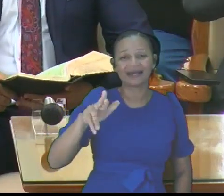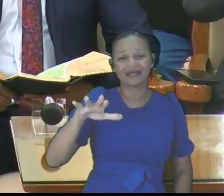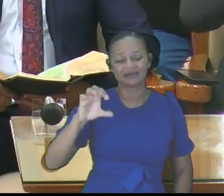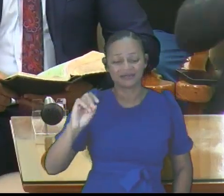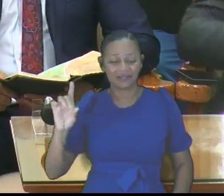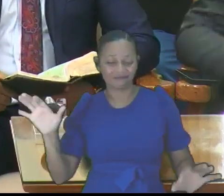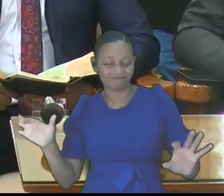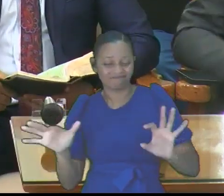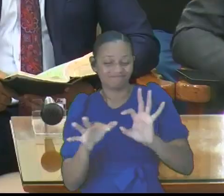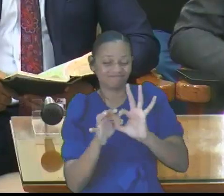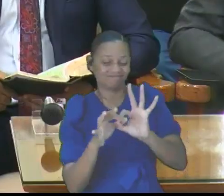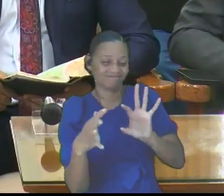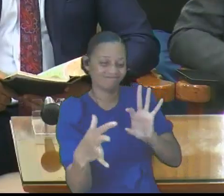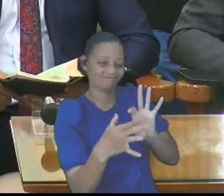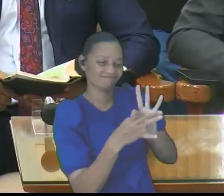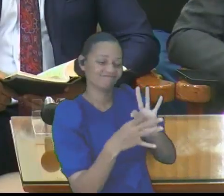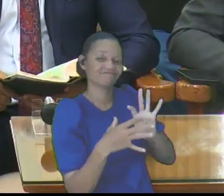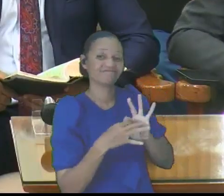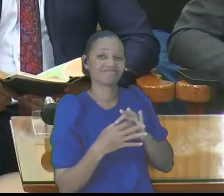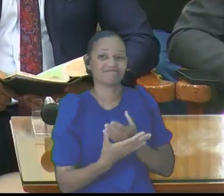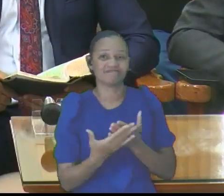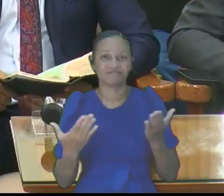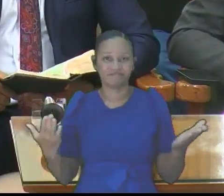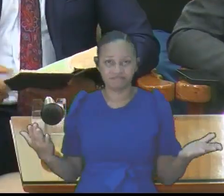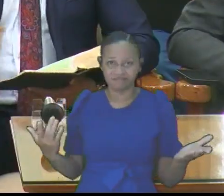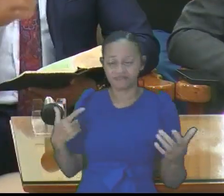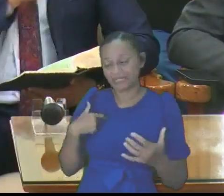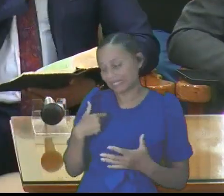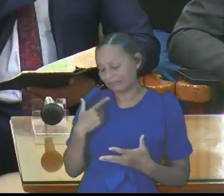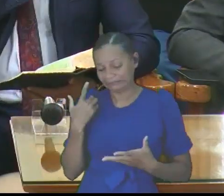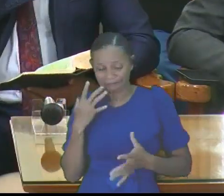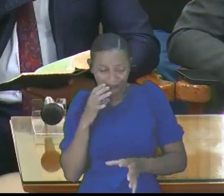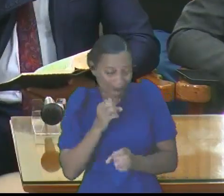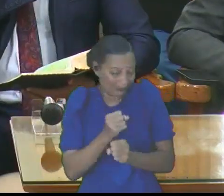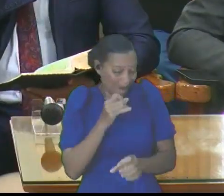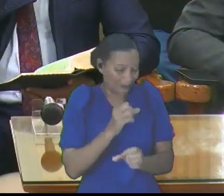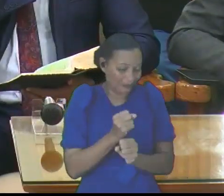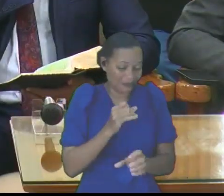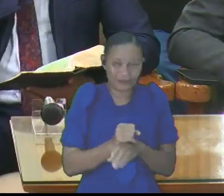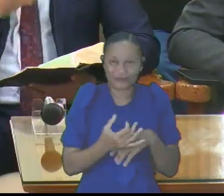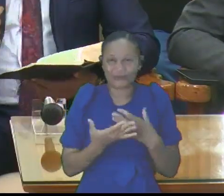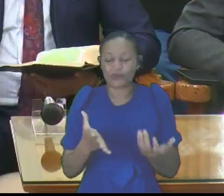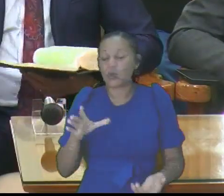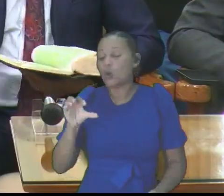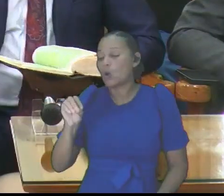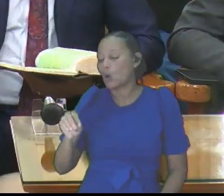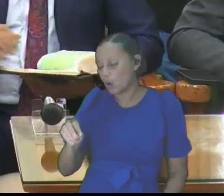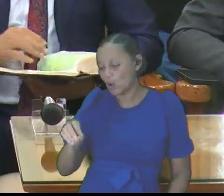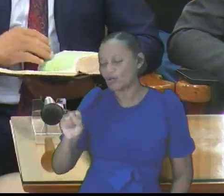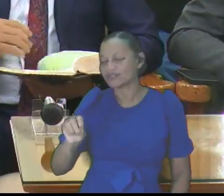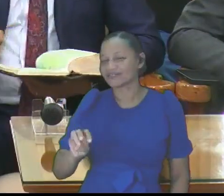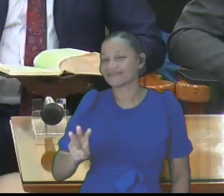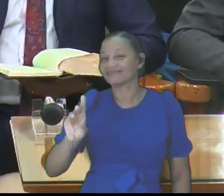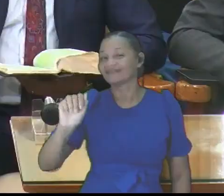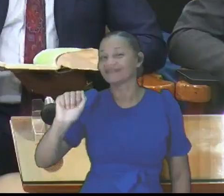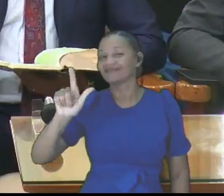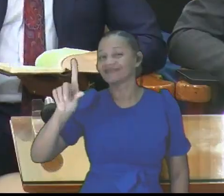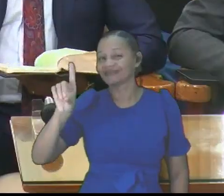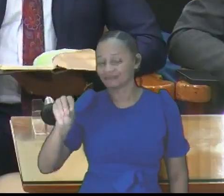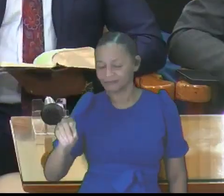outro. Então, eu fui fazer a conta meio assim atrapalhada, que eu não sou Oswaldo de Souza, o matemático, mas segundo a